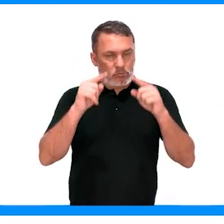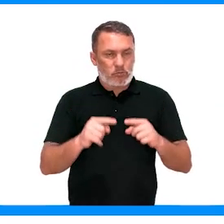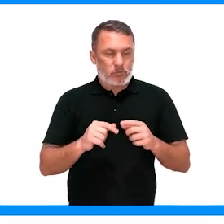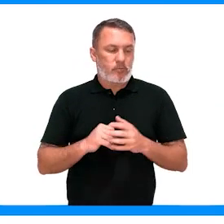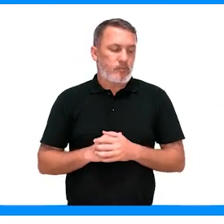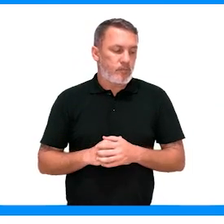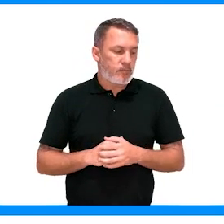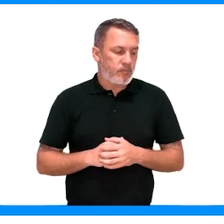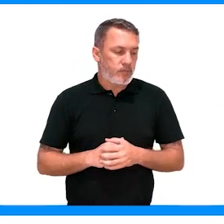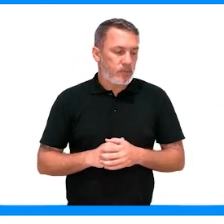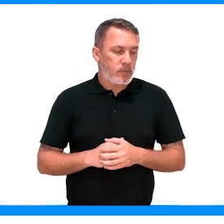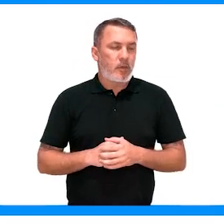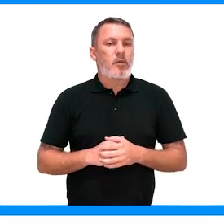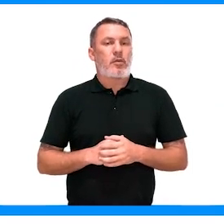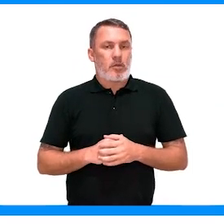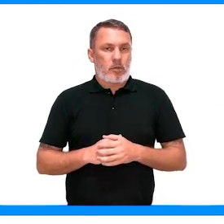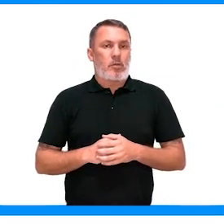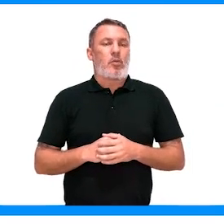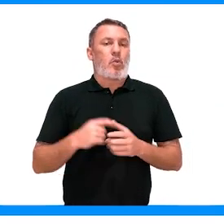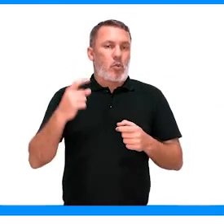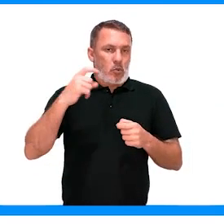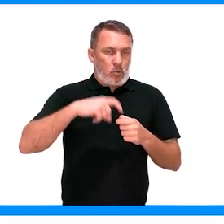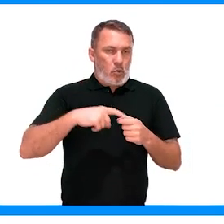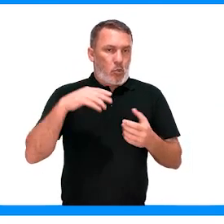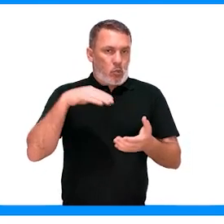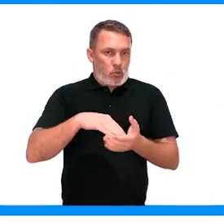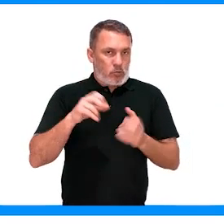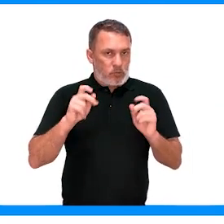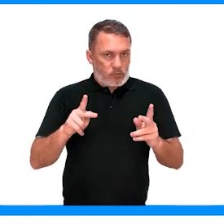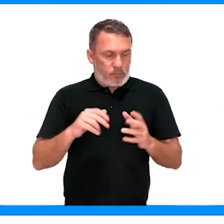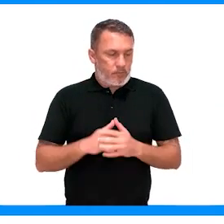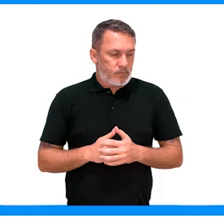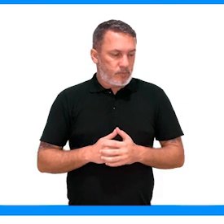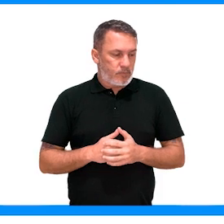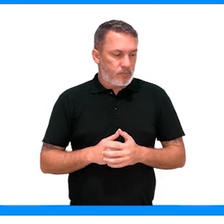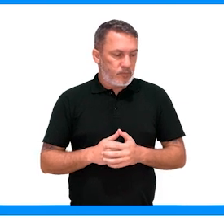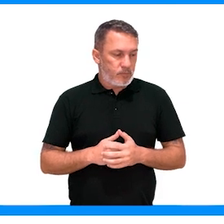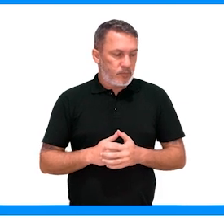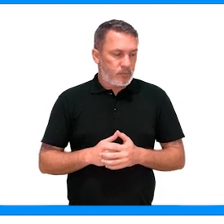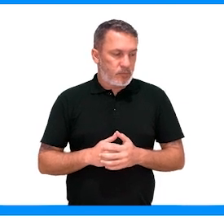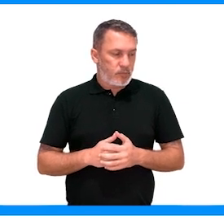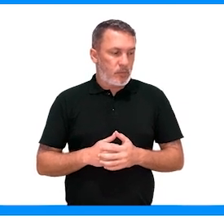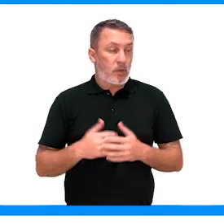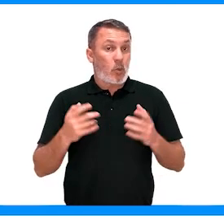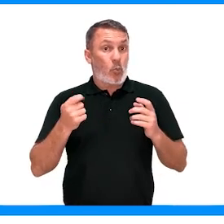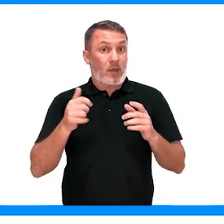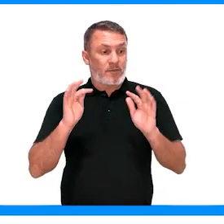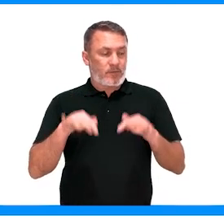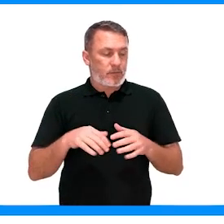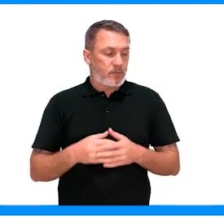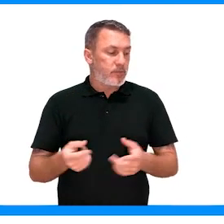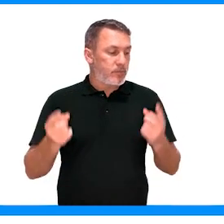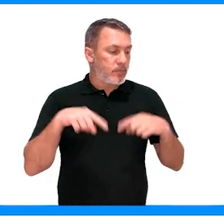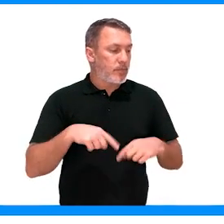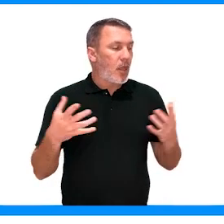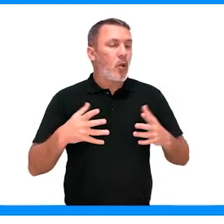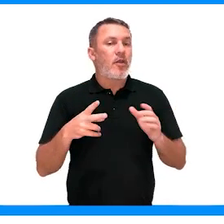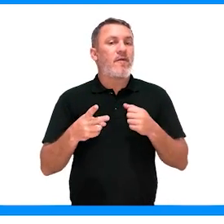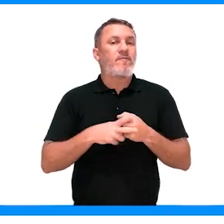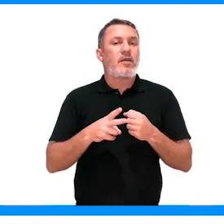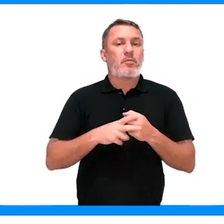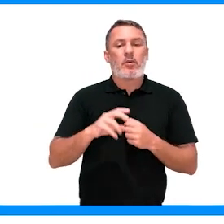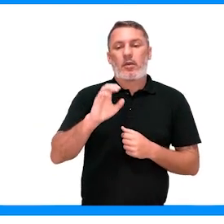ellos siguen. Volta para o normal, nosotros e vosotros. Bien? Casi terminando. El